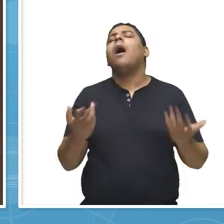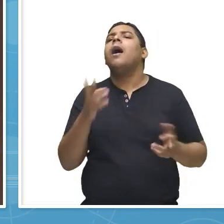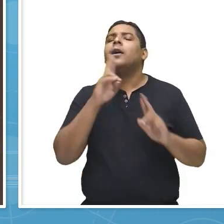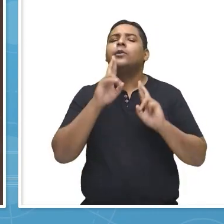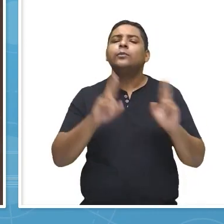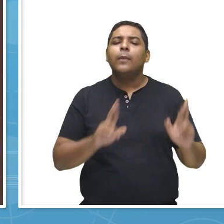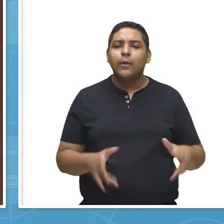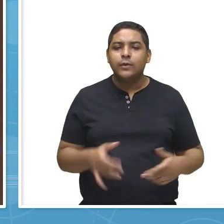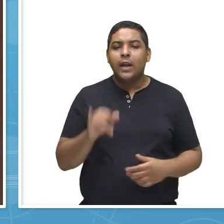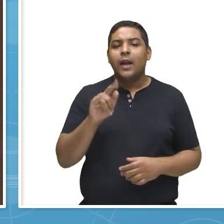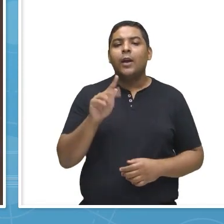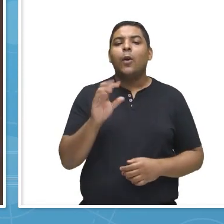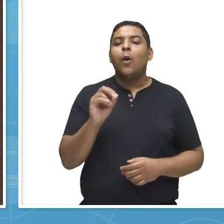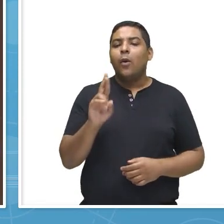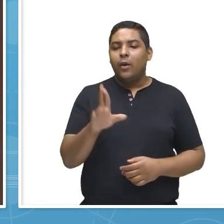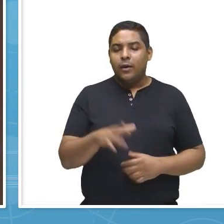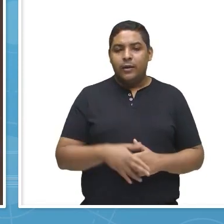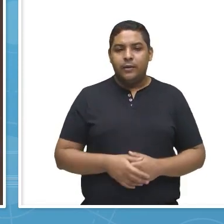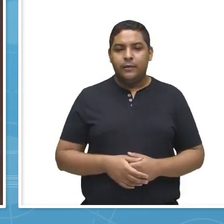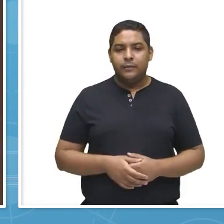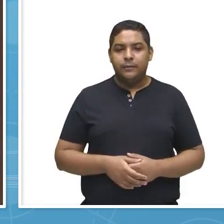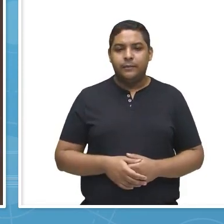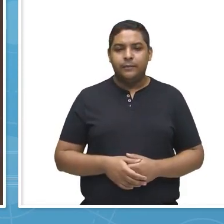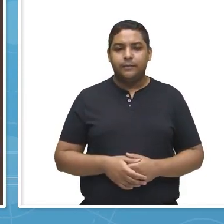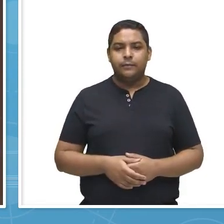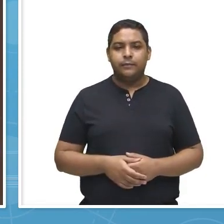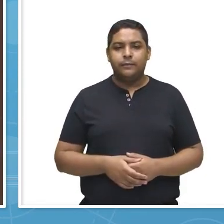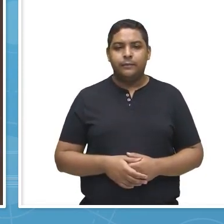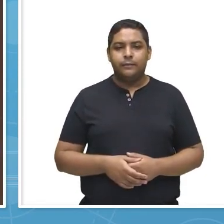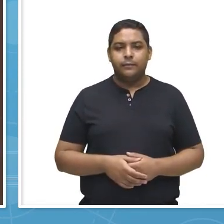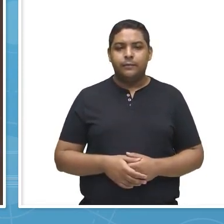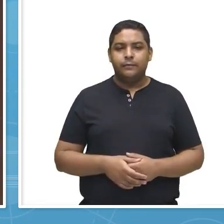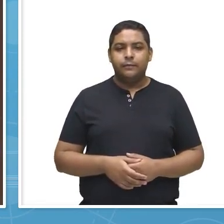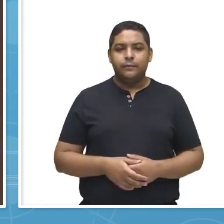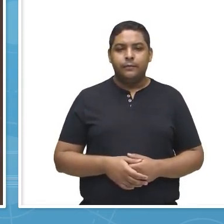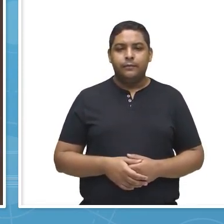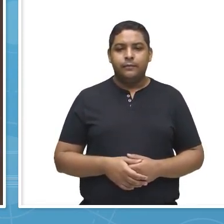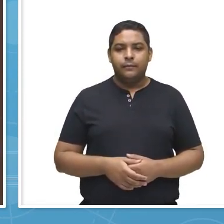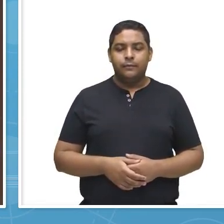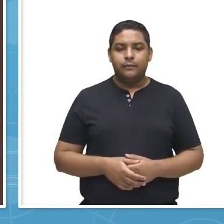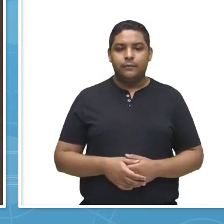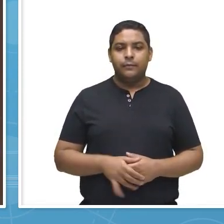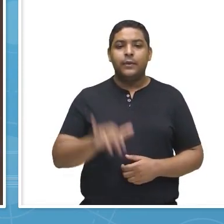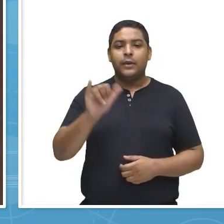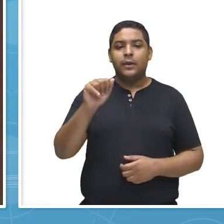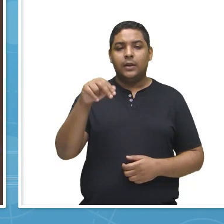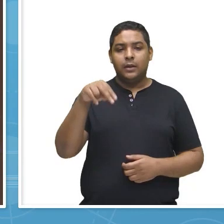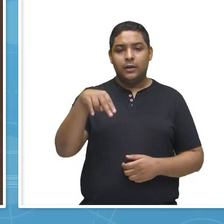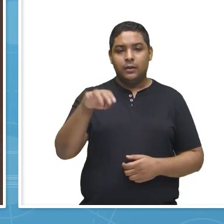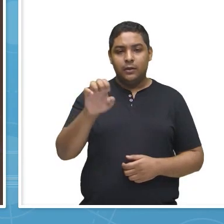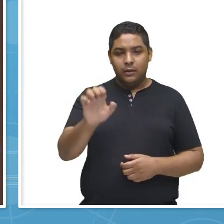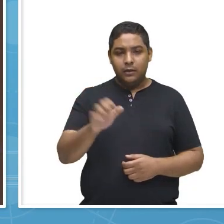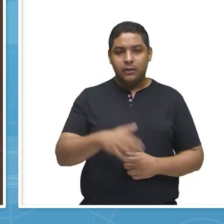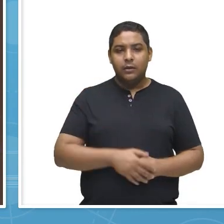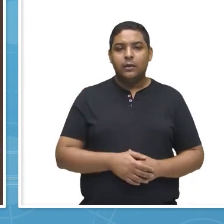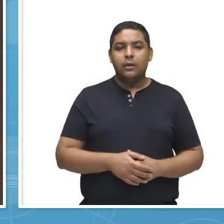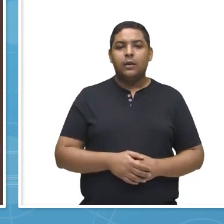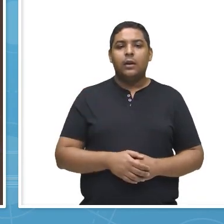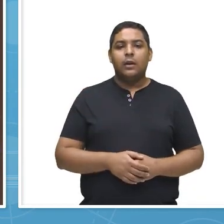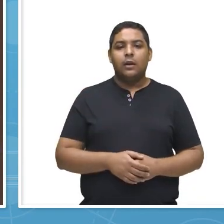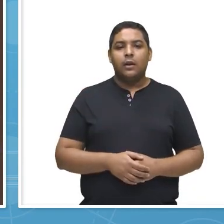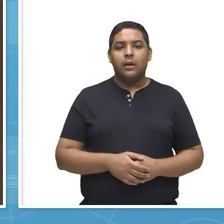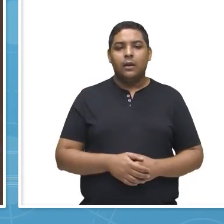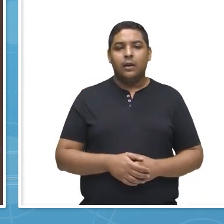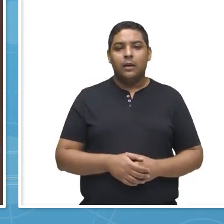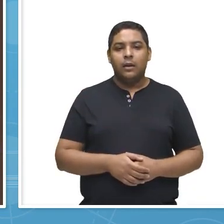resposta? Temos aí a resposta da Iane, questão 1. Artes, Iane.